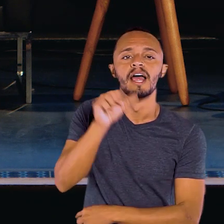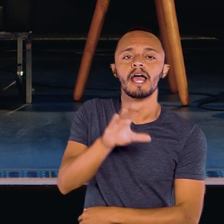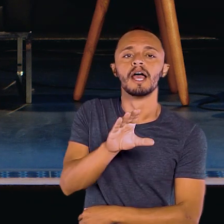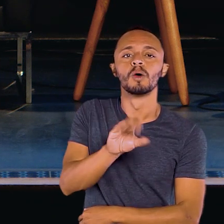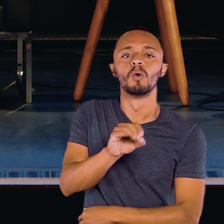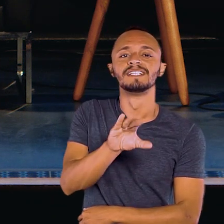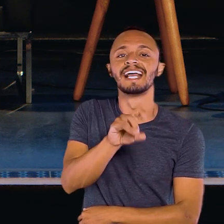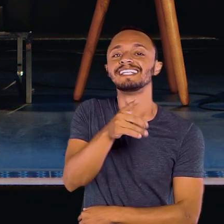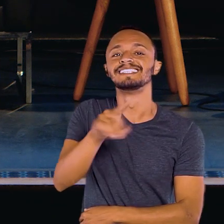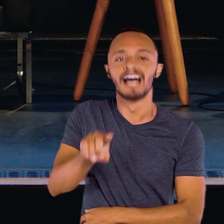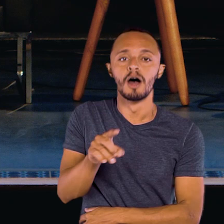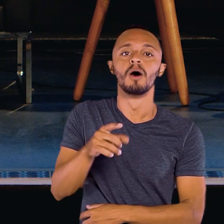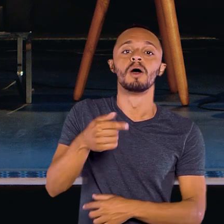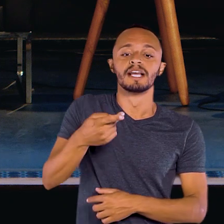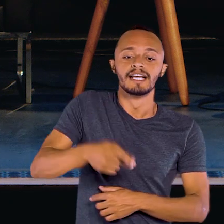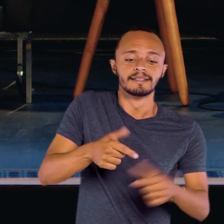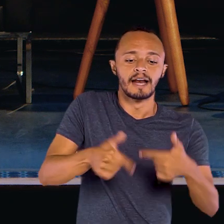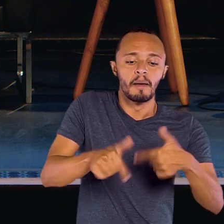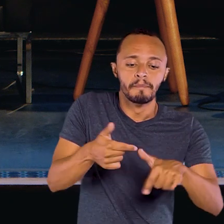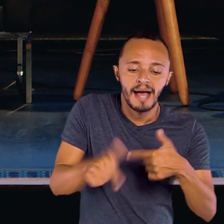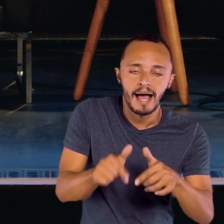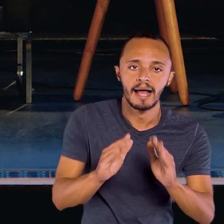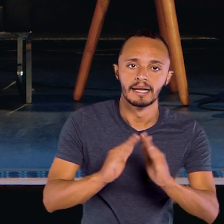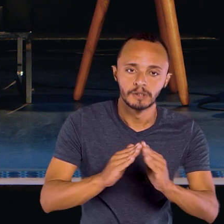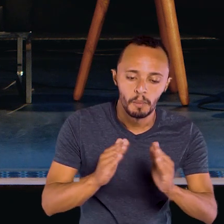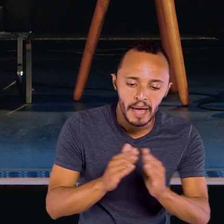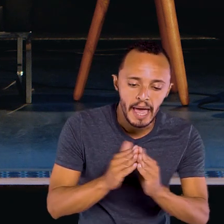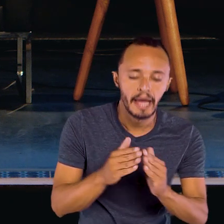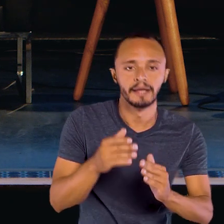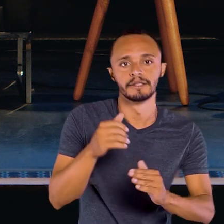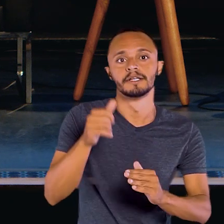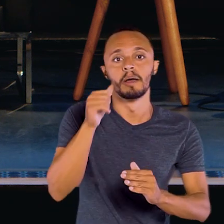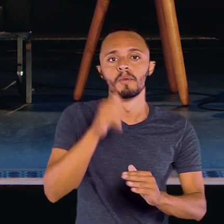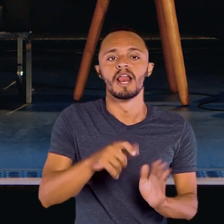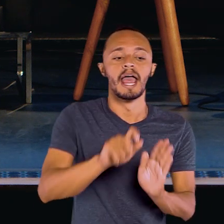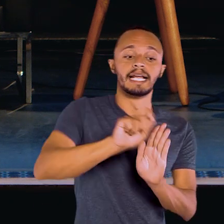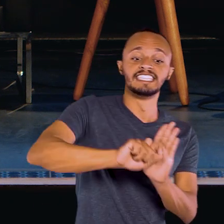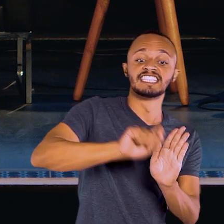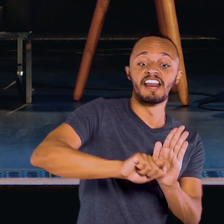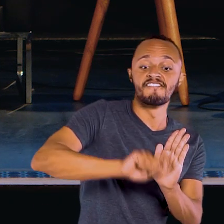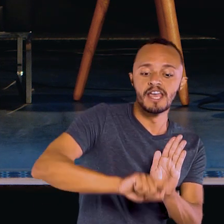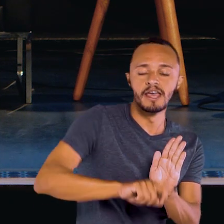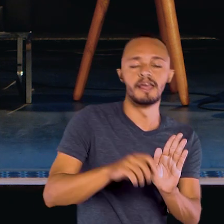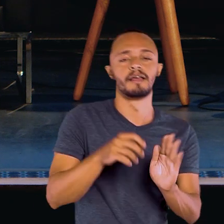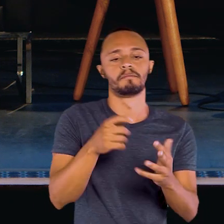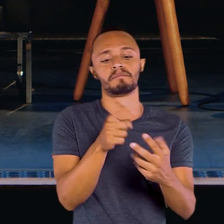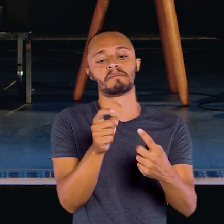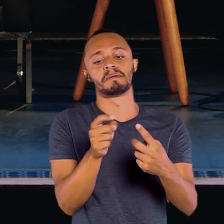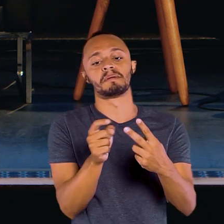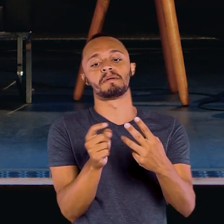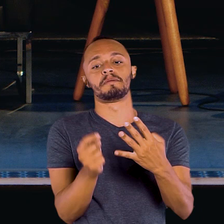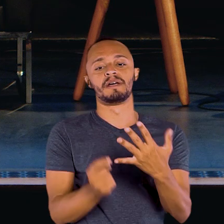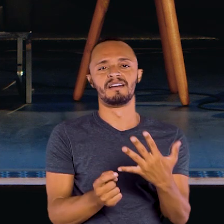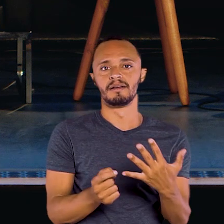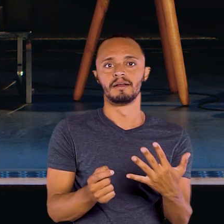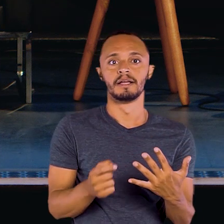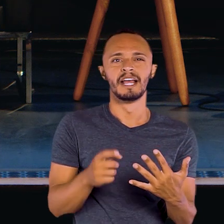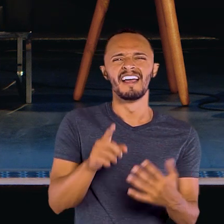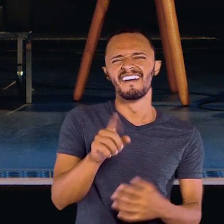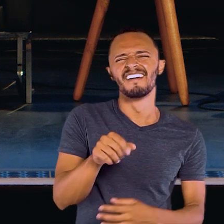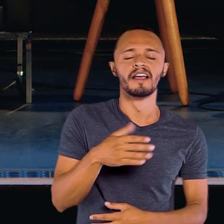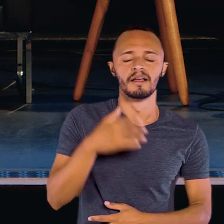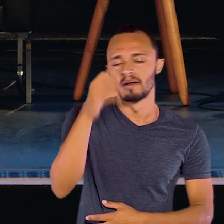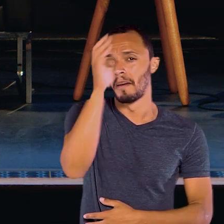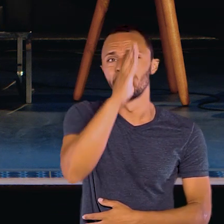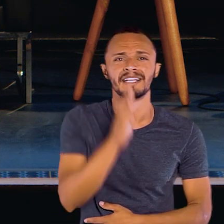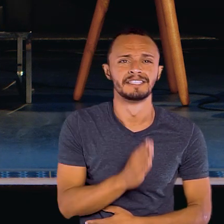o Brasil gosta de uma história de heroísmo, né? Gosta de exigir heroísmo das pessoas, gosta dessa história meritocrática, como